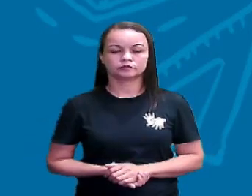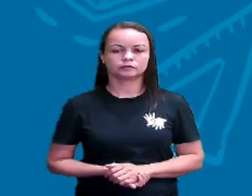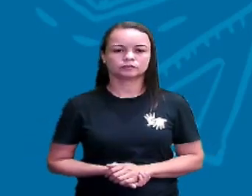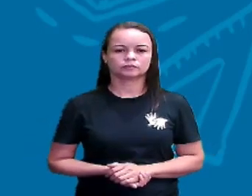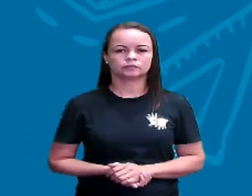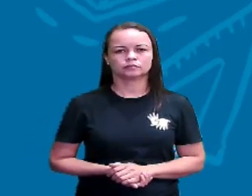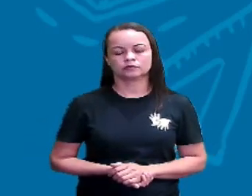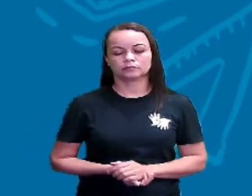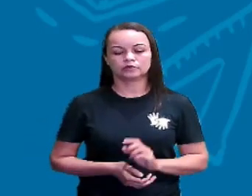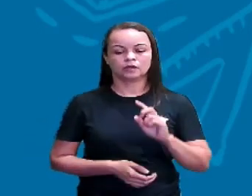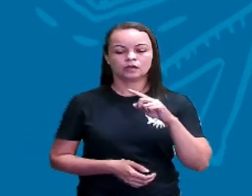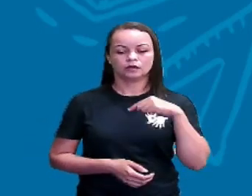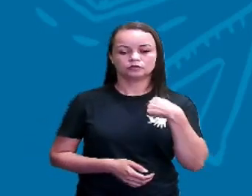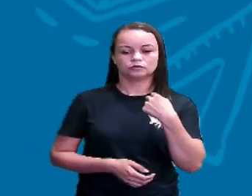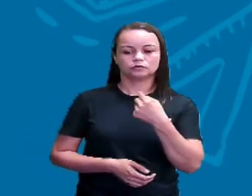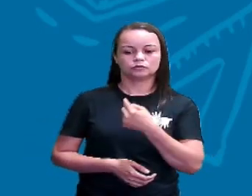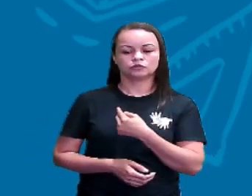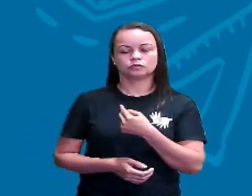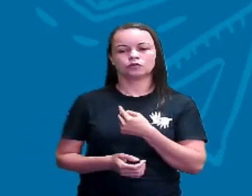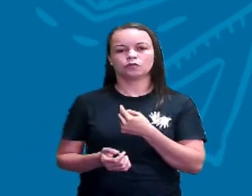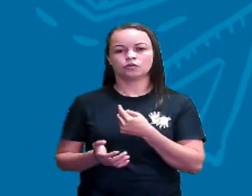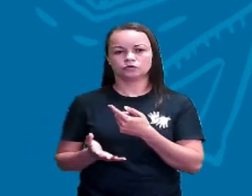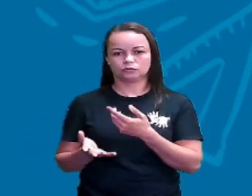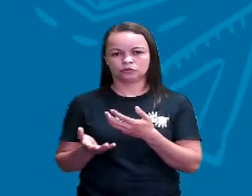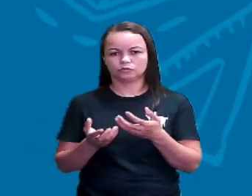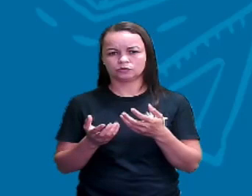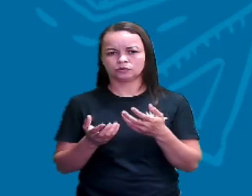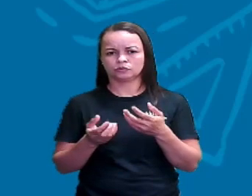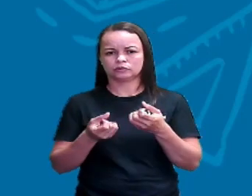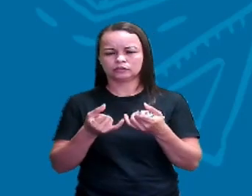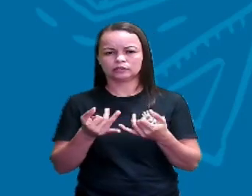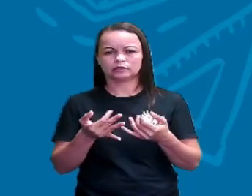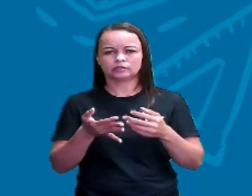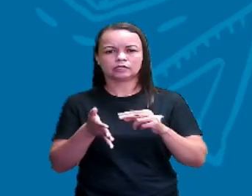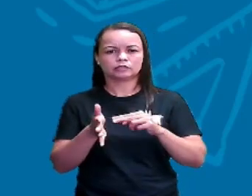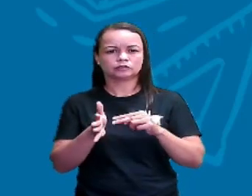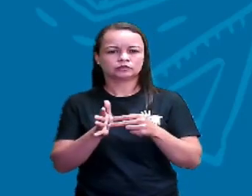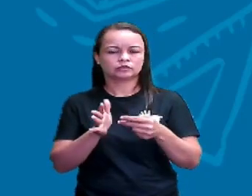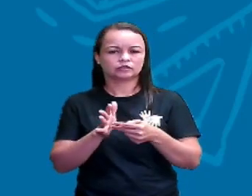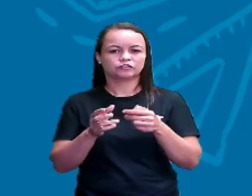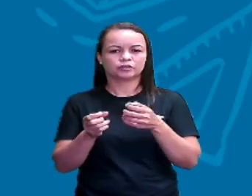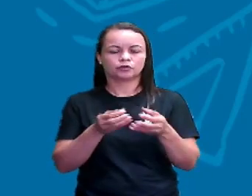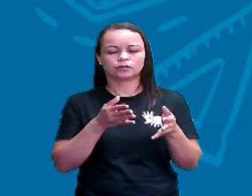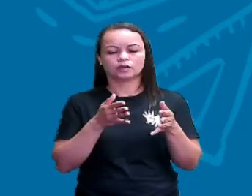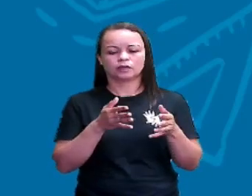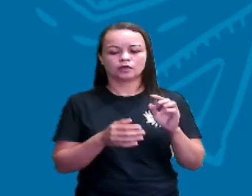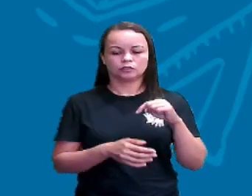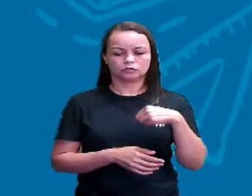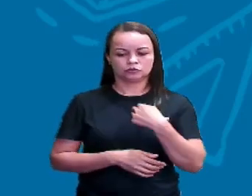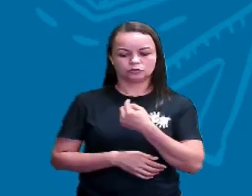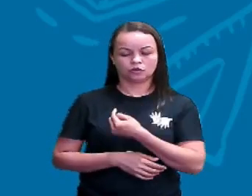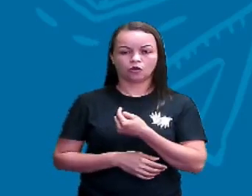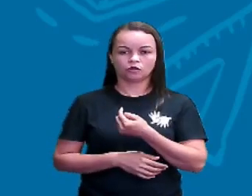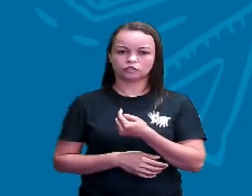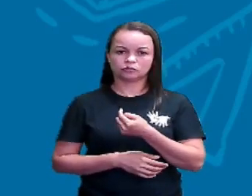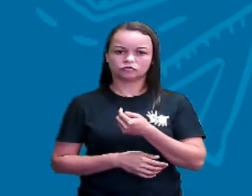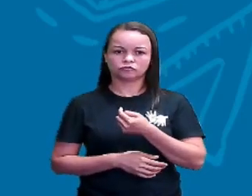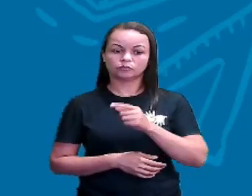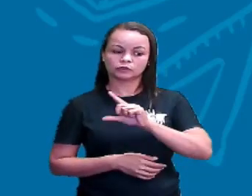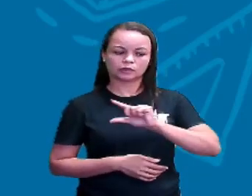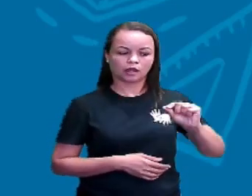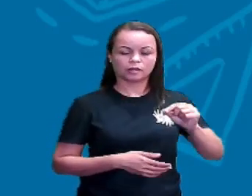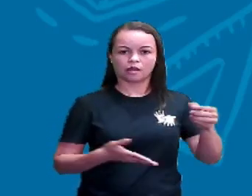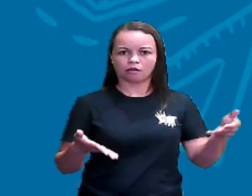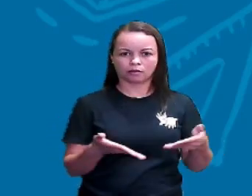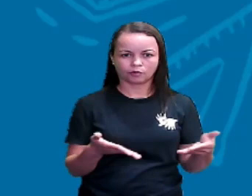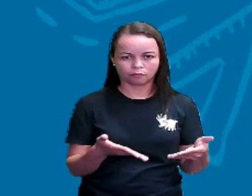nos marchamos ya. Que seria uma tradução livre assim, nós vamos embora agora, tá